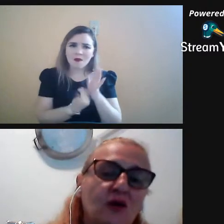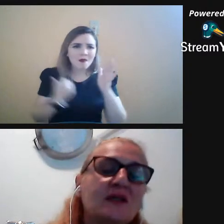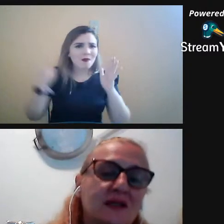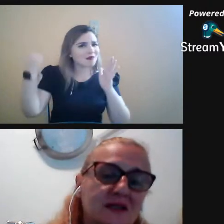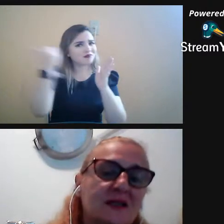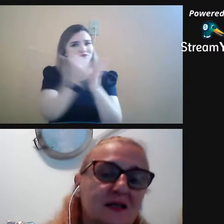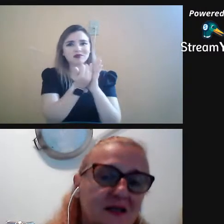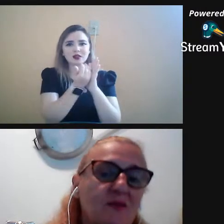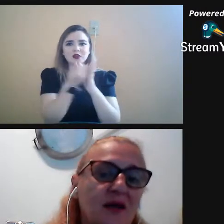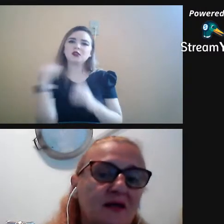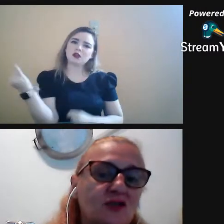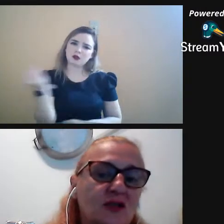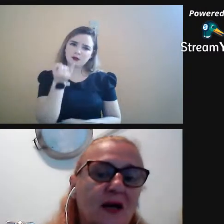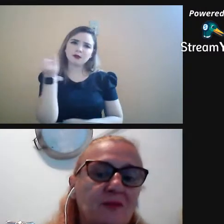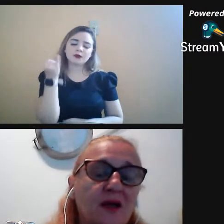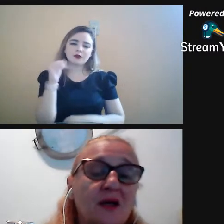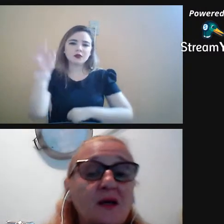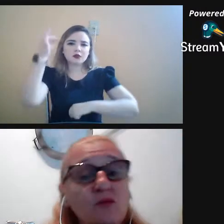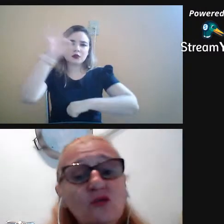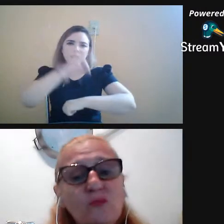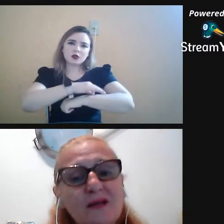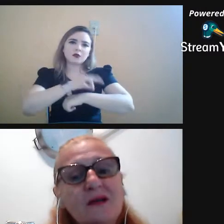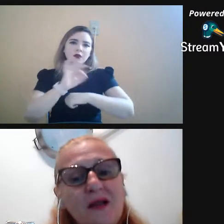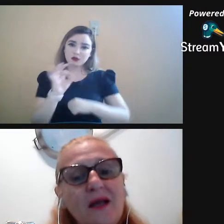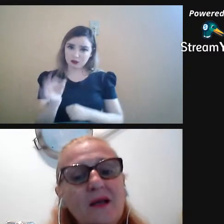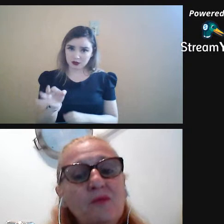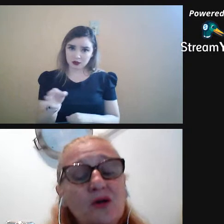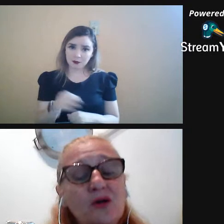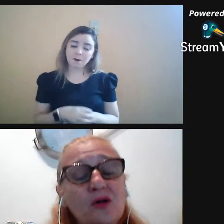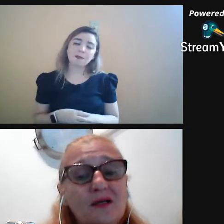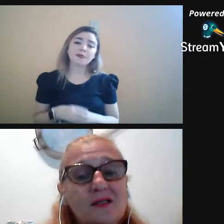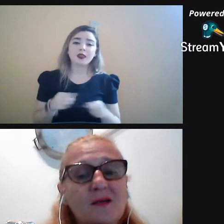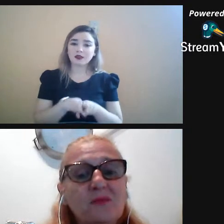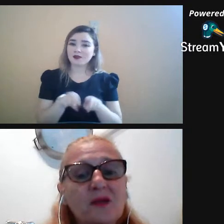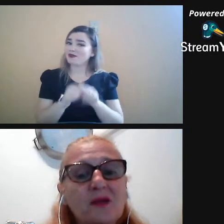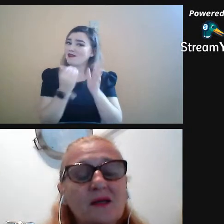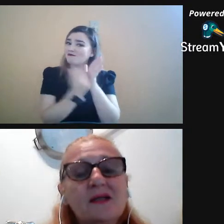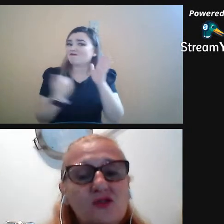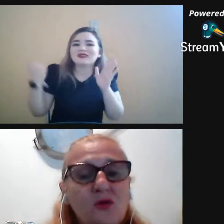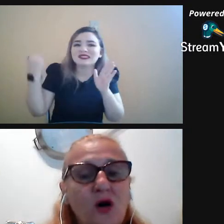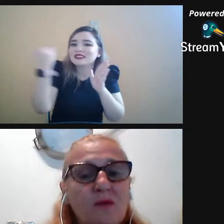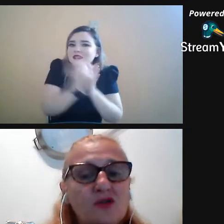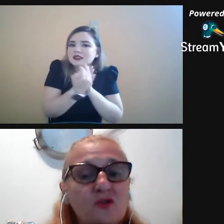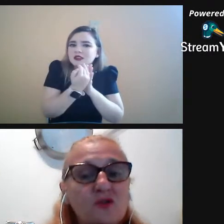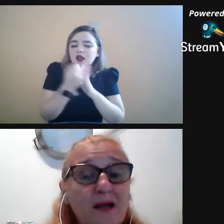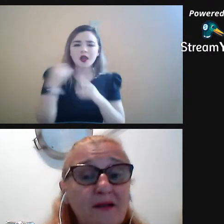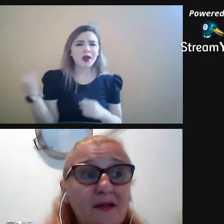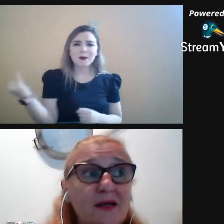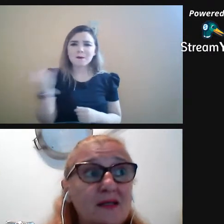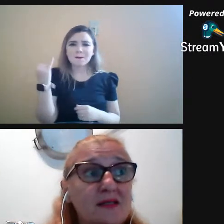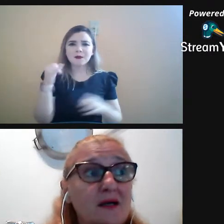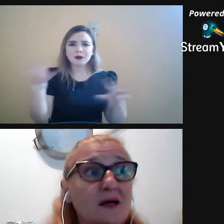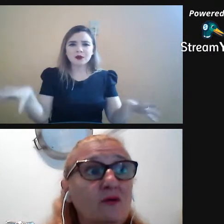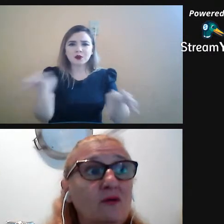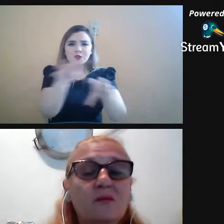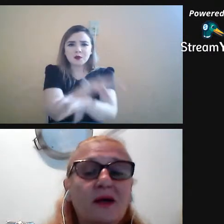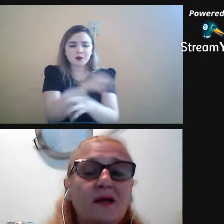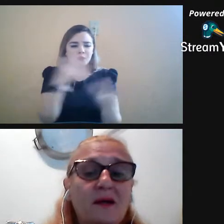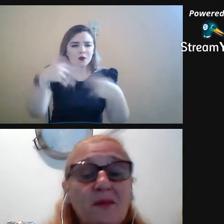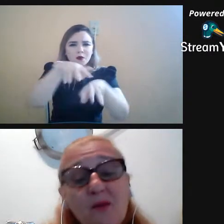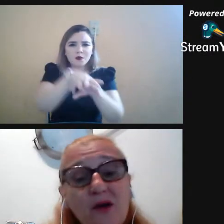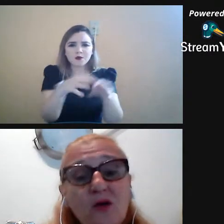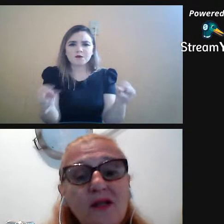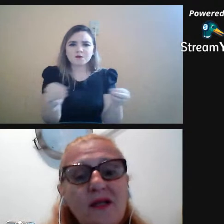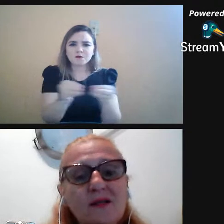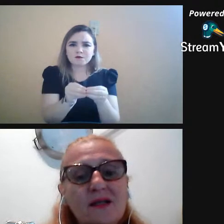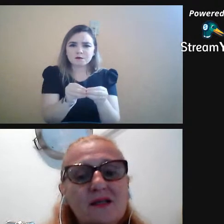a importância dessas abelhas, tá? E muito mais além a importância desses biomas para a integração,